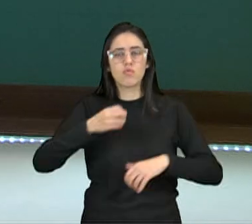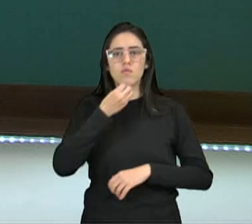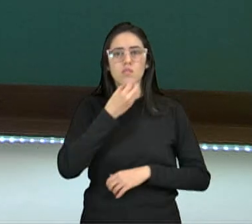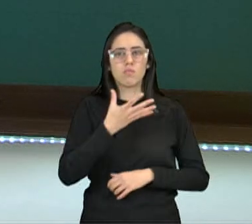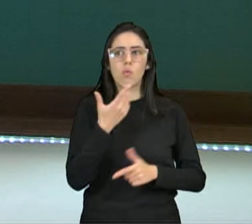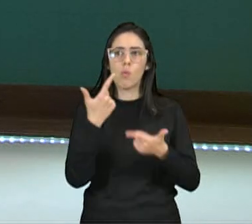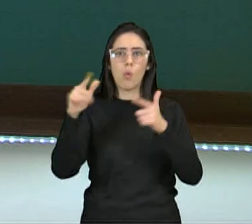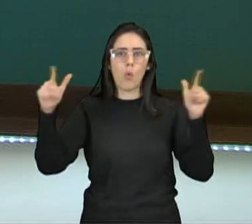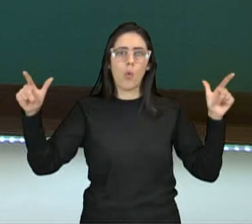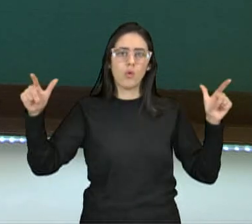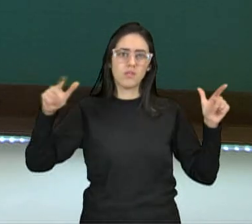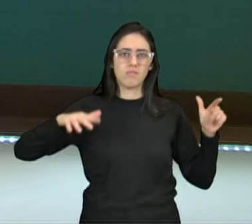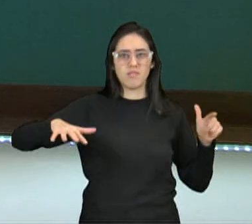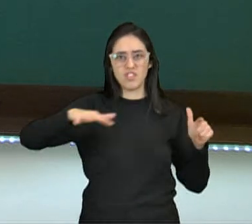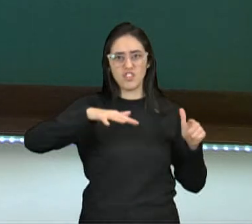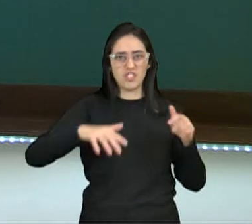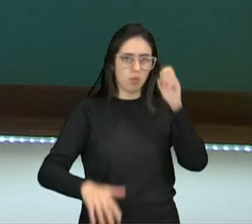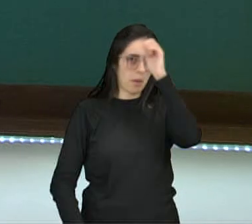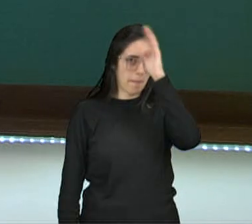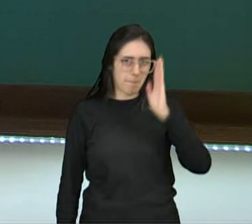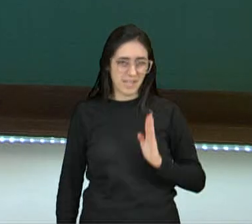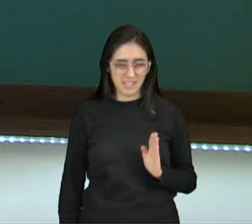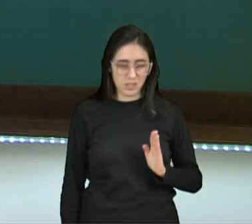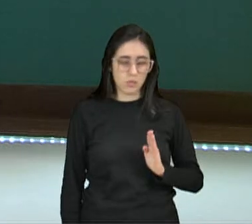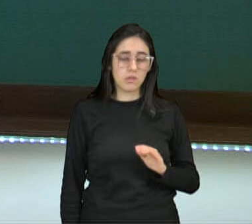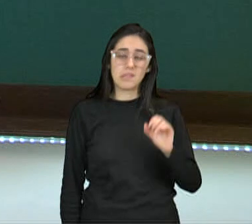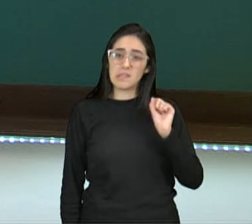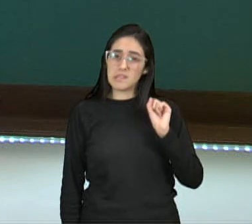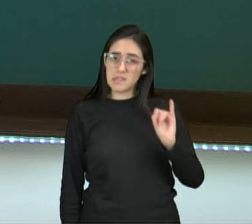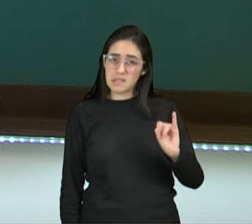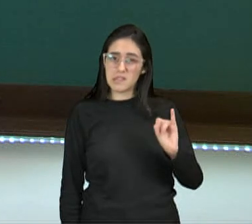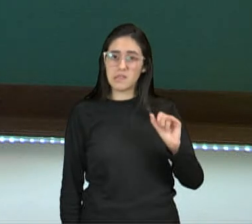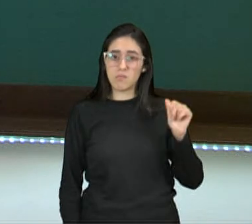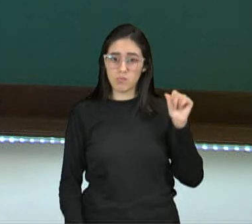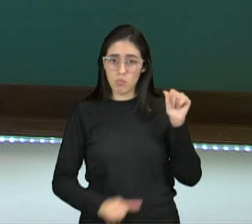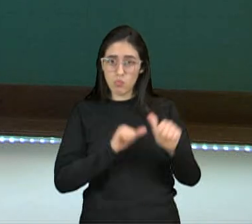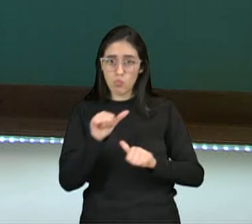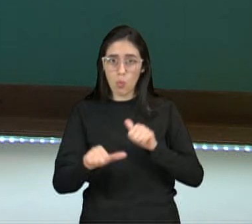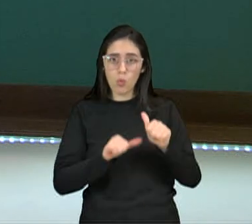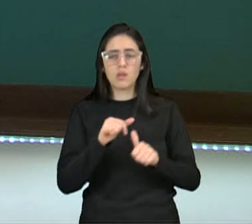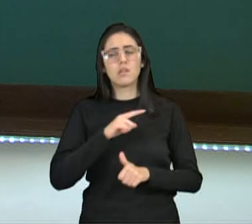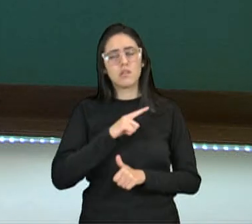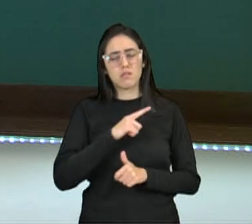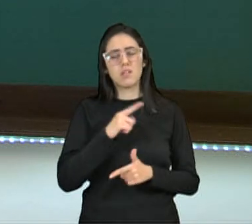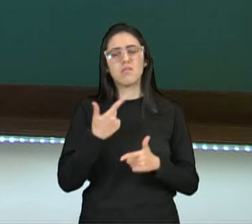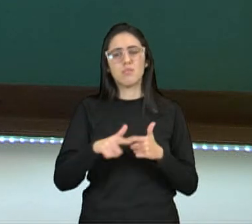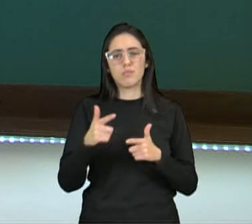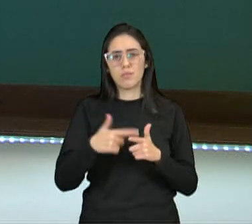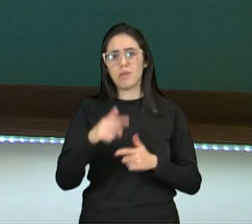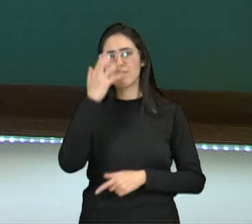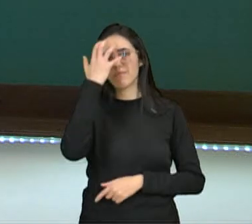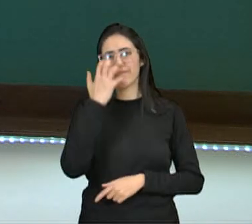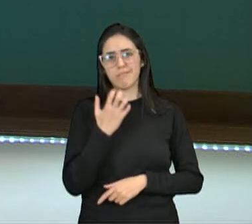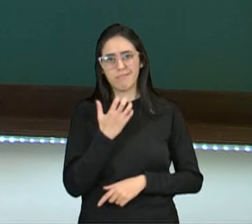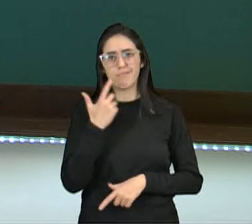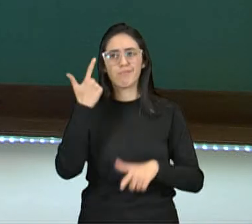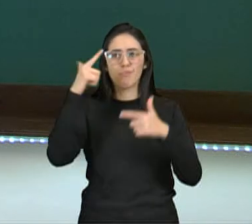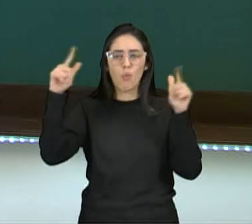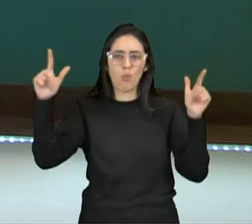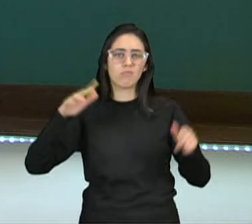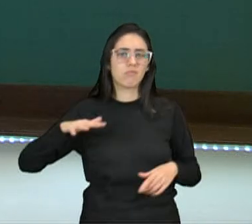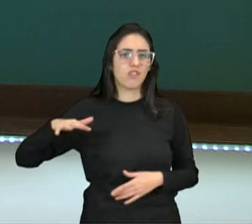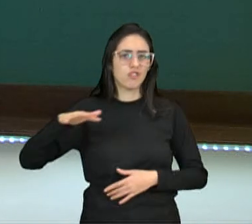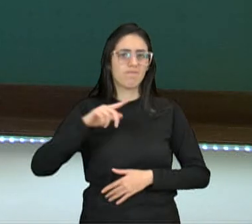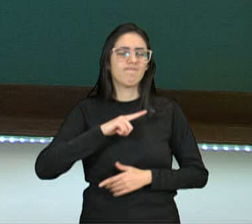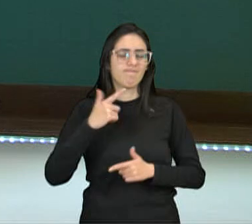outras regiões do país. Então, se eu tenho essa alteração, eu vou ter outros problemas ali em outras regiões